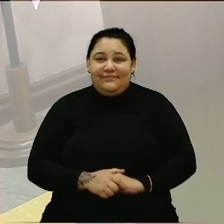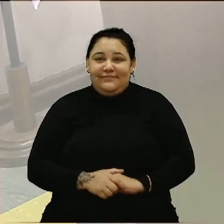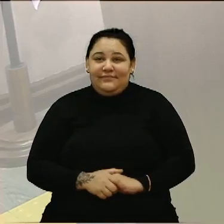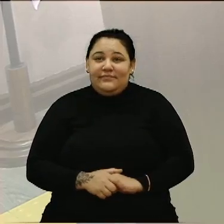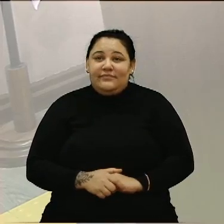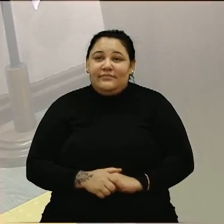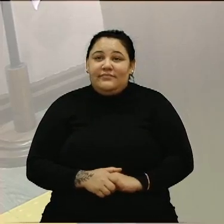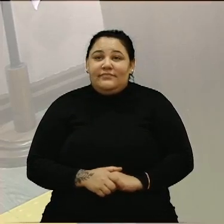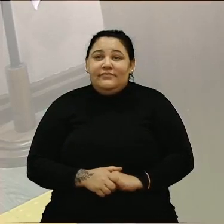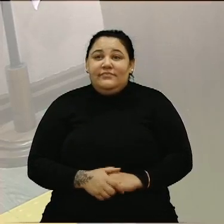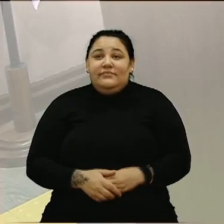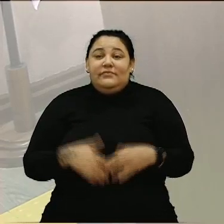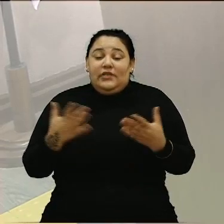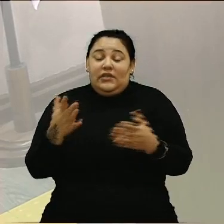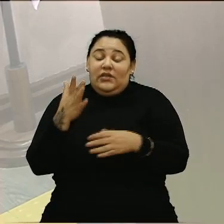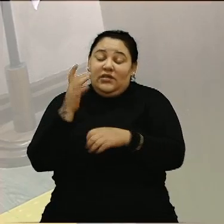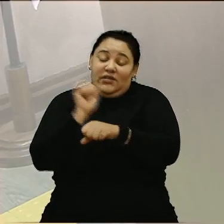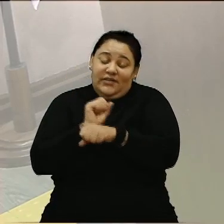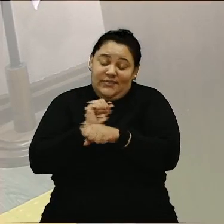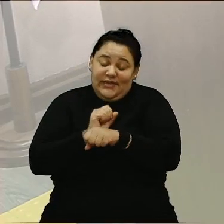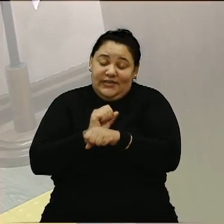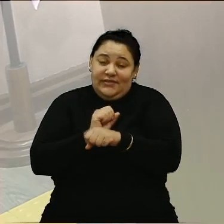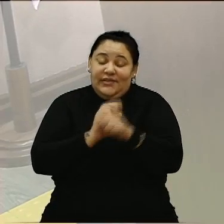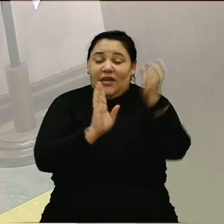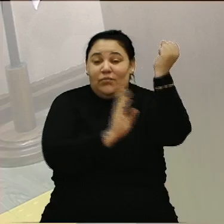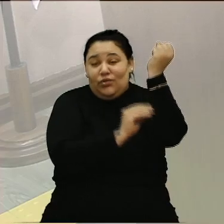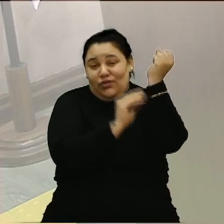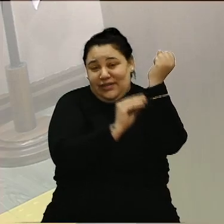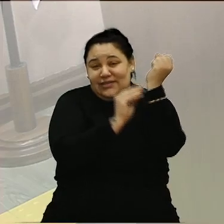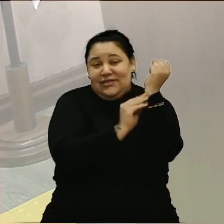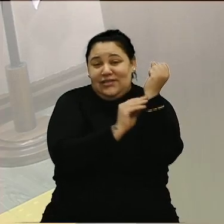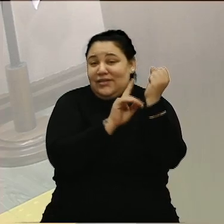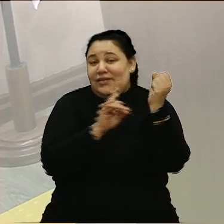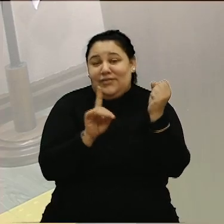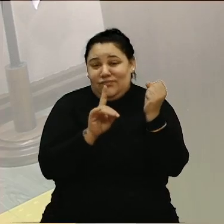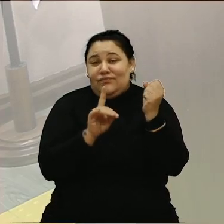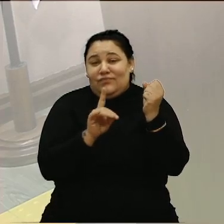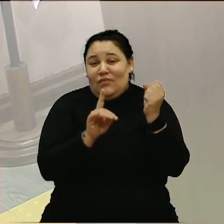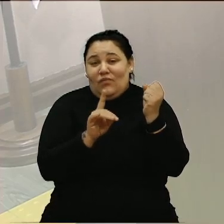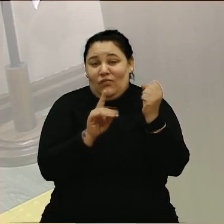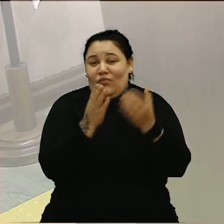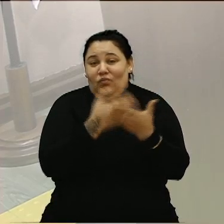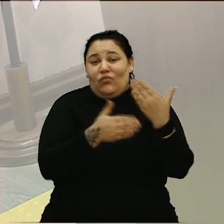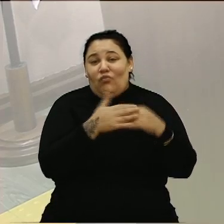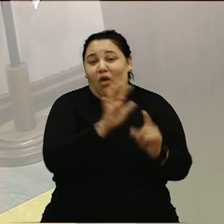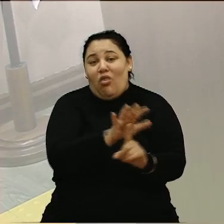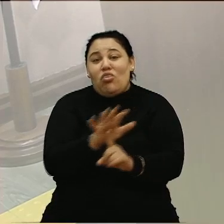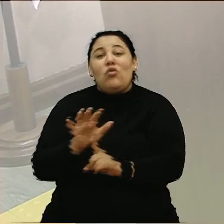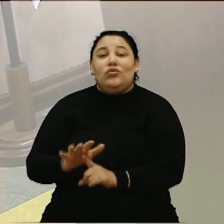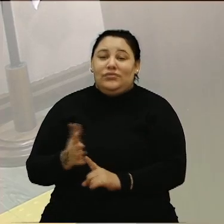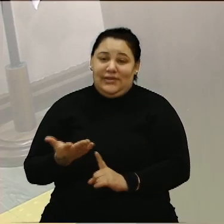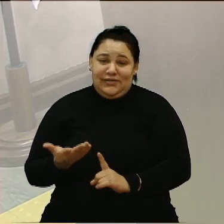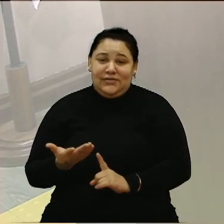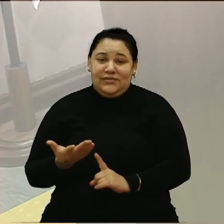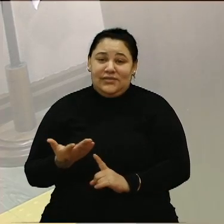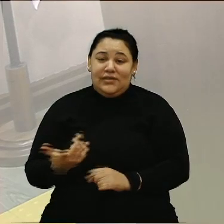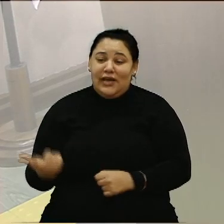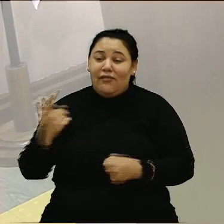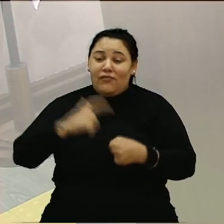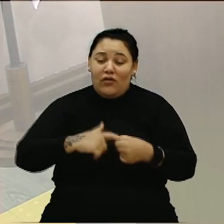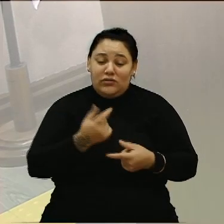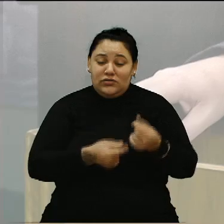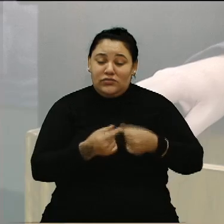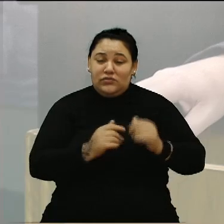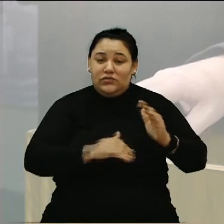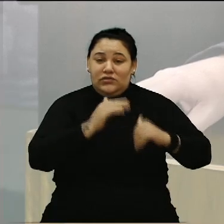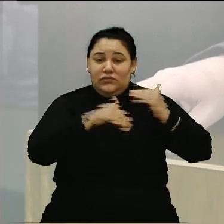que a burocracia não tome conta, principalmente desse projeto, porque a gente está falando em retomada da economia, do